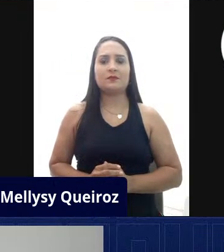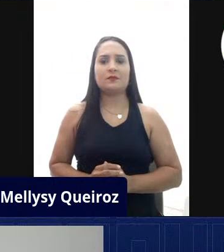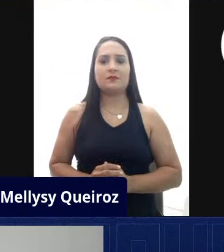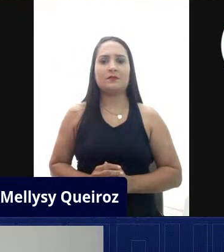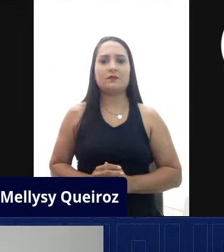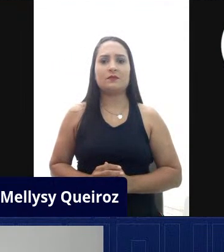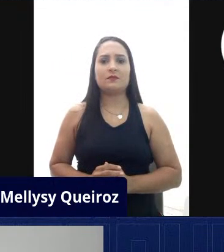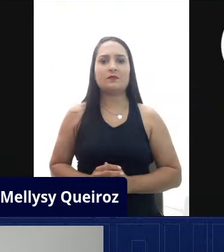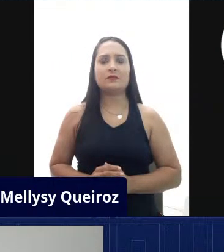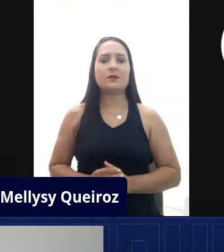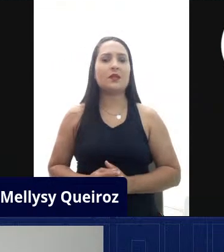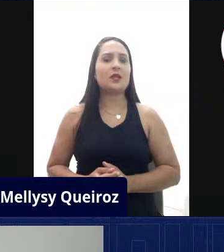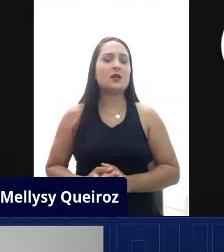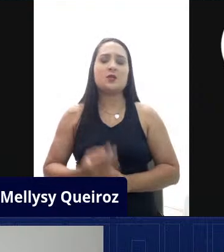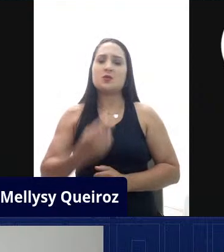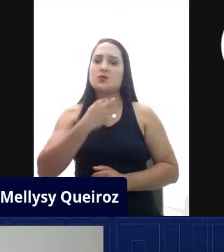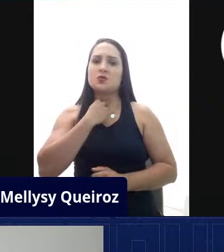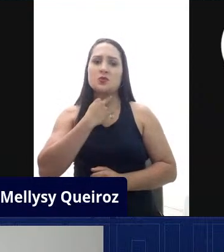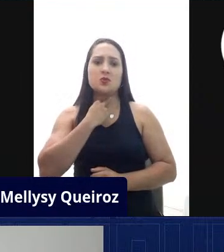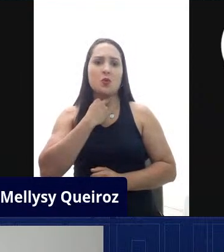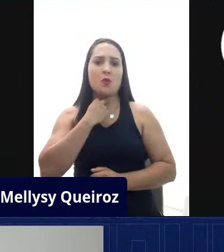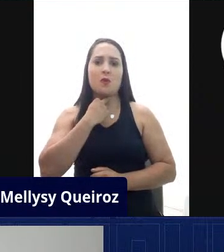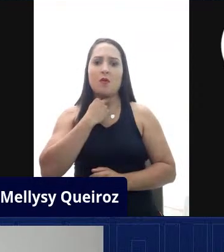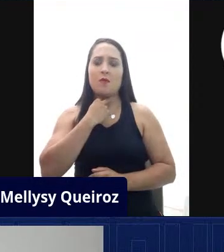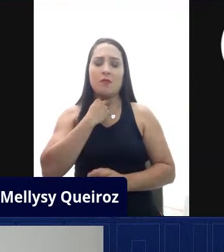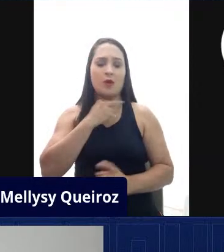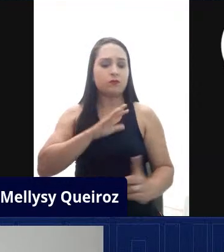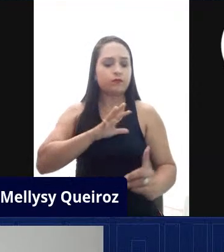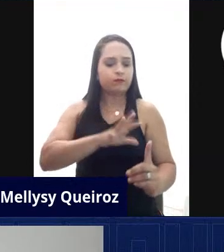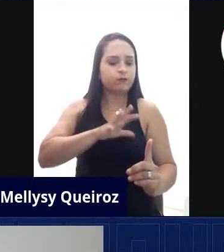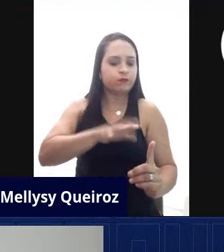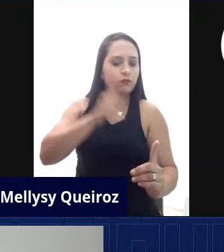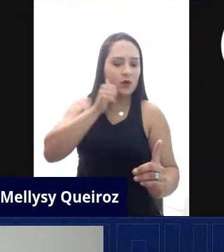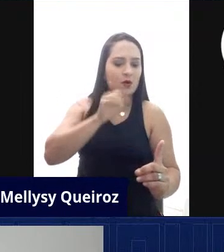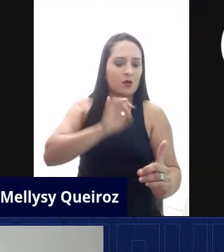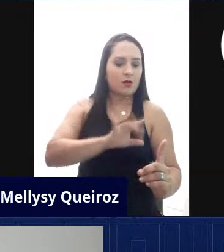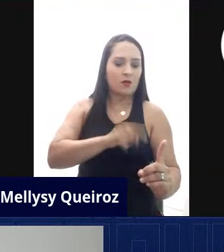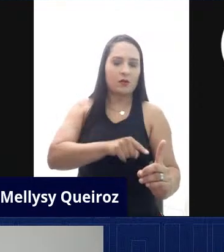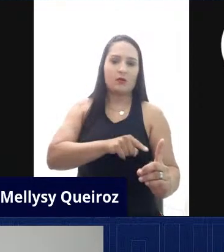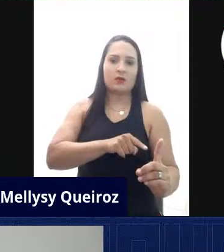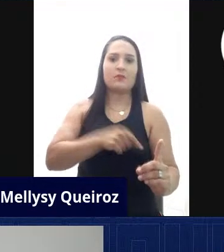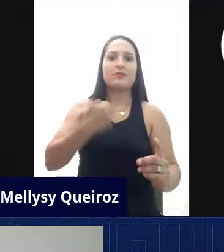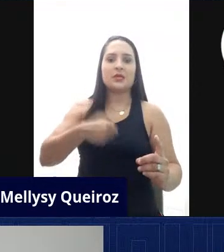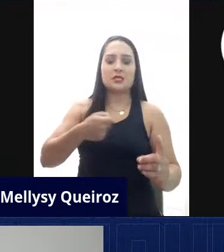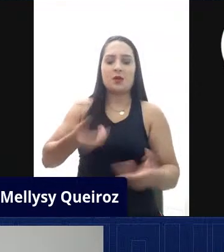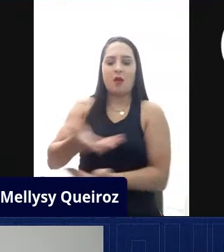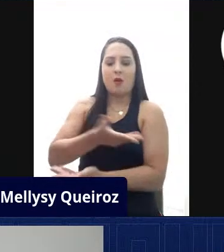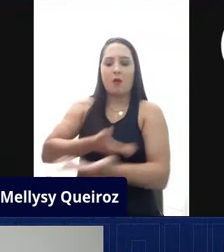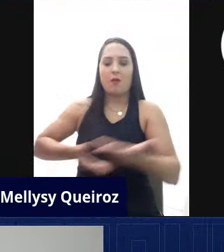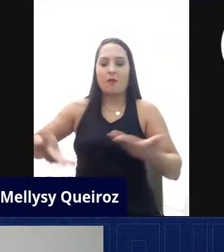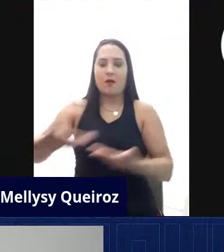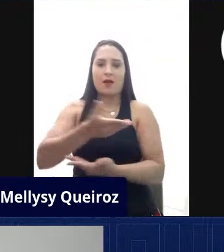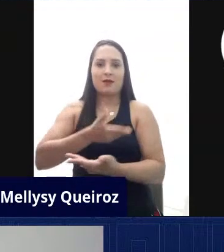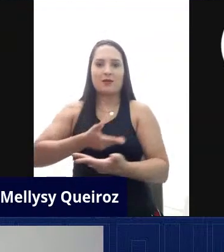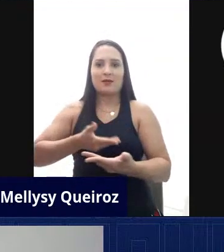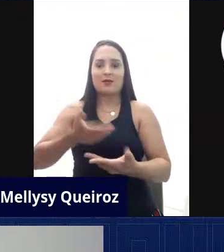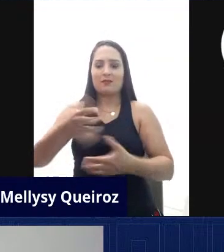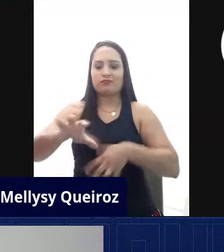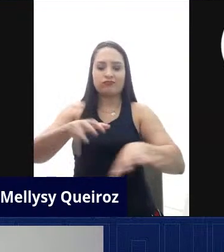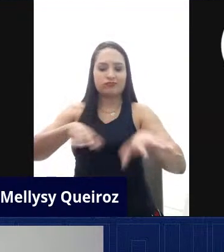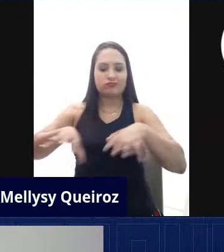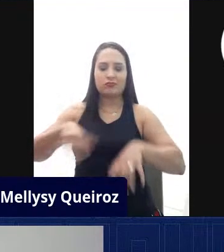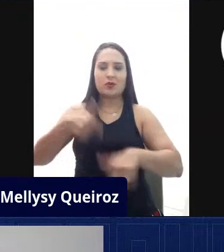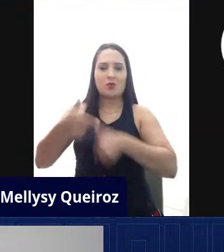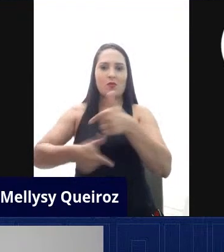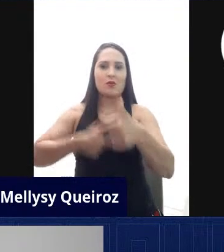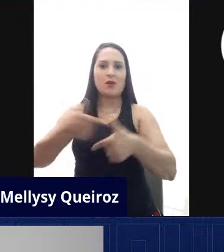e simples da violência. Não vamos nos calar diante dessa violência que vem atingindo nós mulheres há muito